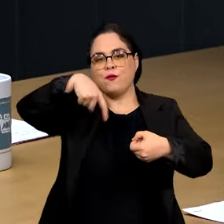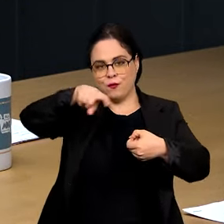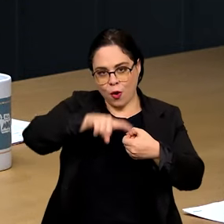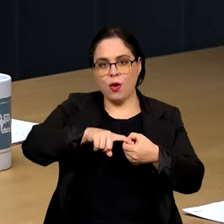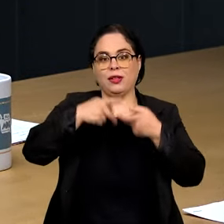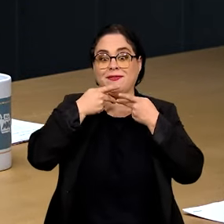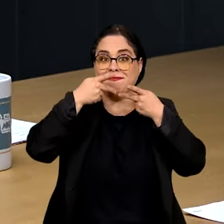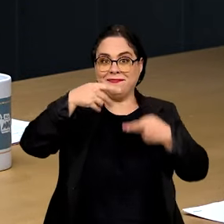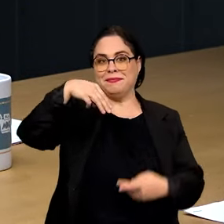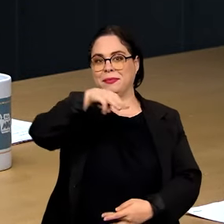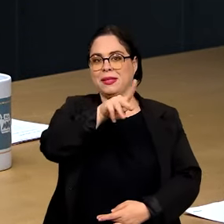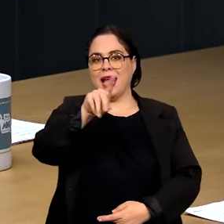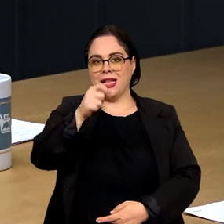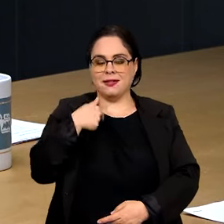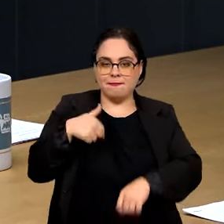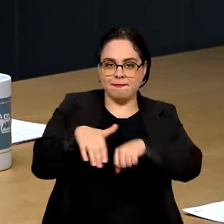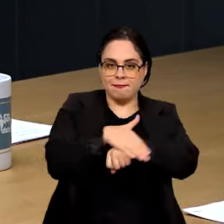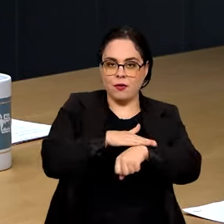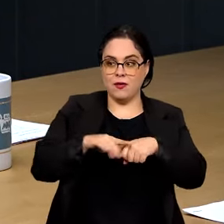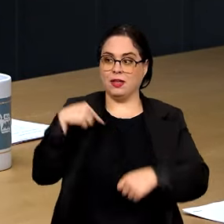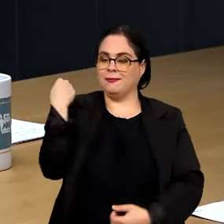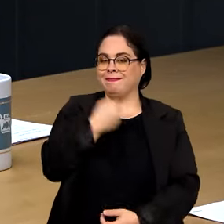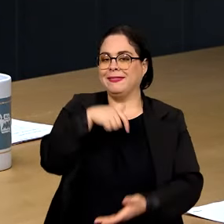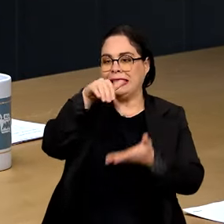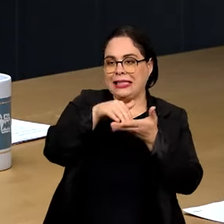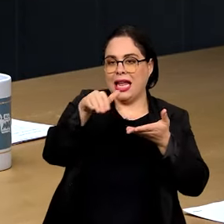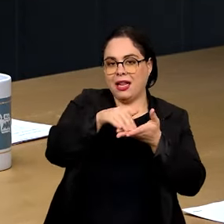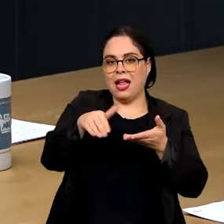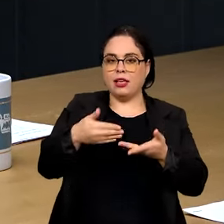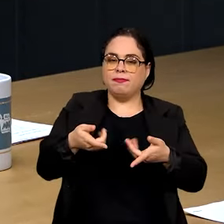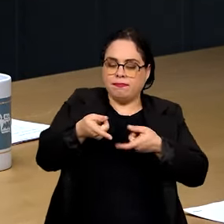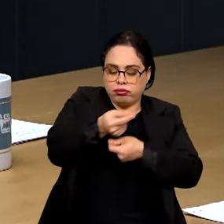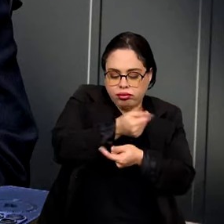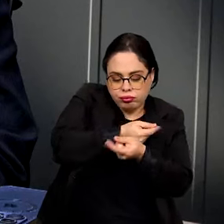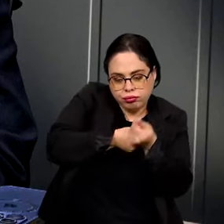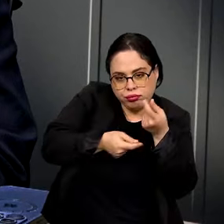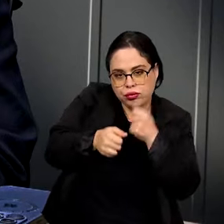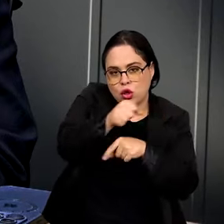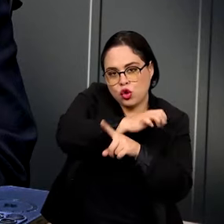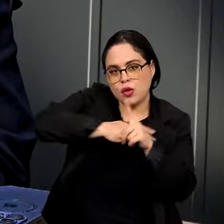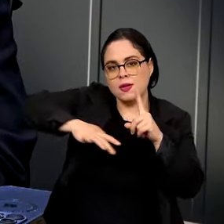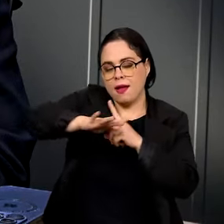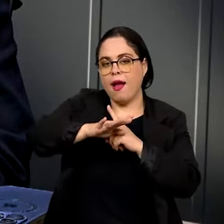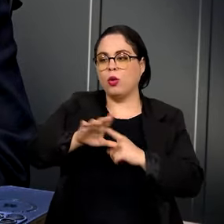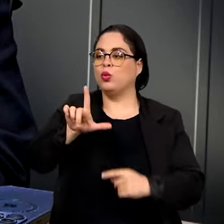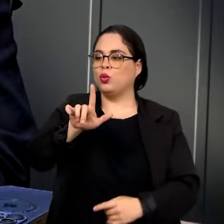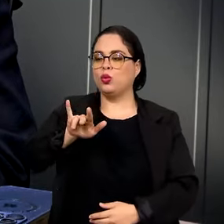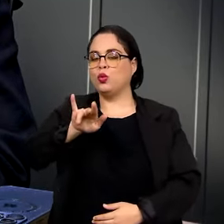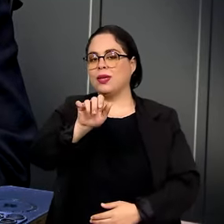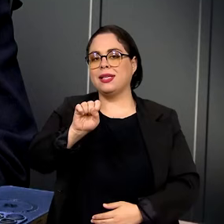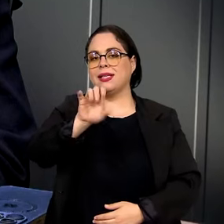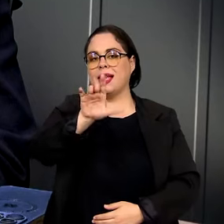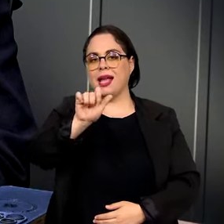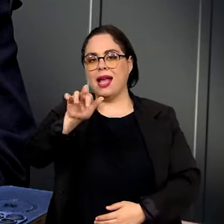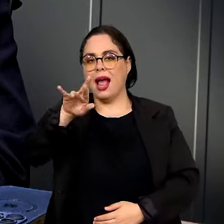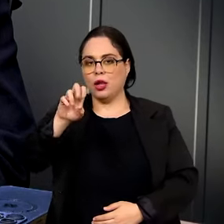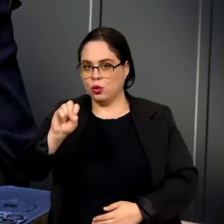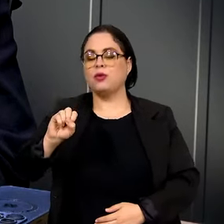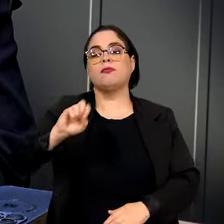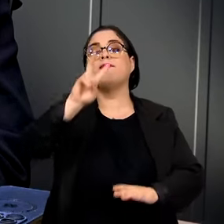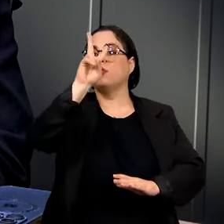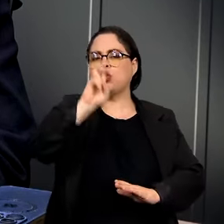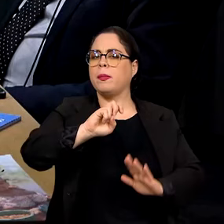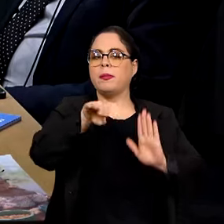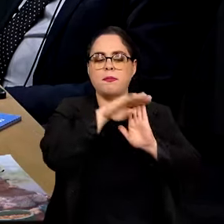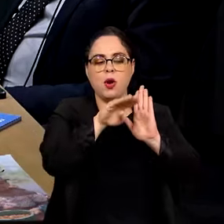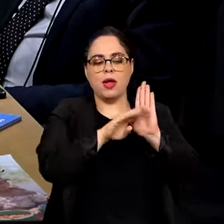estamos de volta com fala MDS hoje eu converso com o nosso secretário de inclusão socioeconômica luí Carlos Everton sobre o programa acredita no